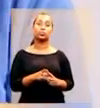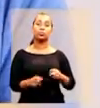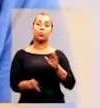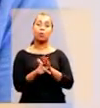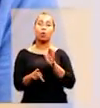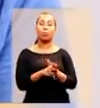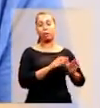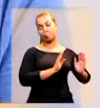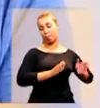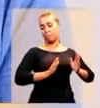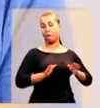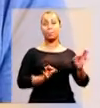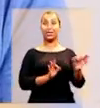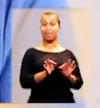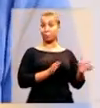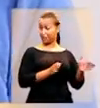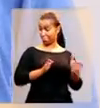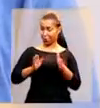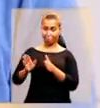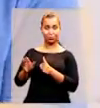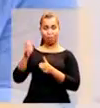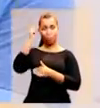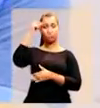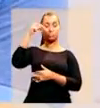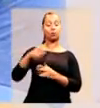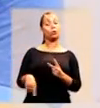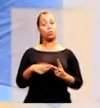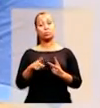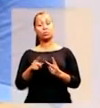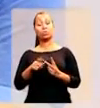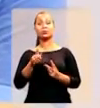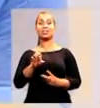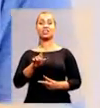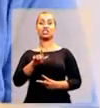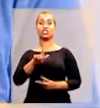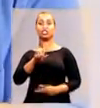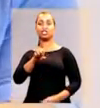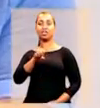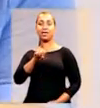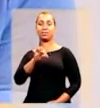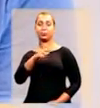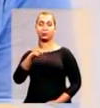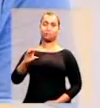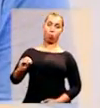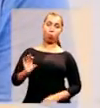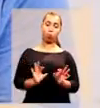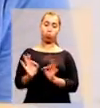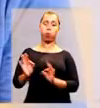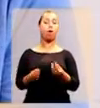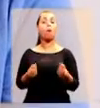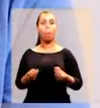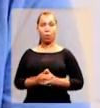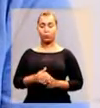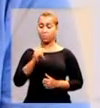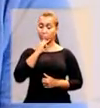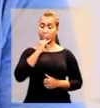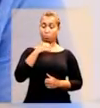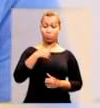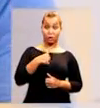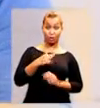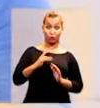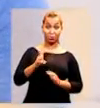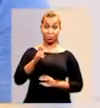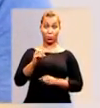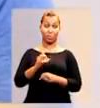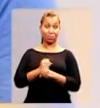do sistema produção cultural. E outra coisa é gestão, é outro assunto. Como é que você faz a gestão disso? Assim, eu sou cineasta